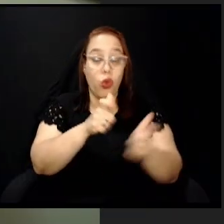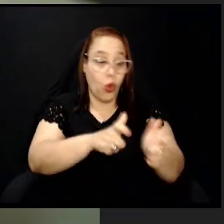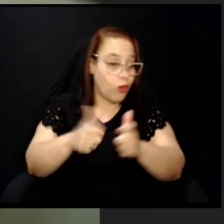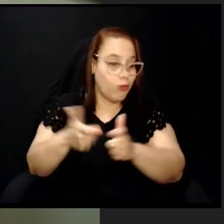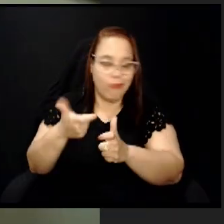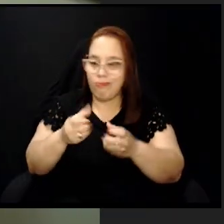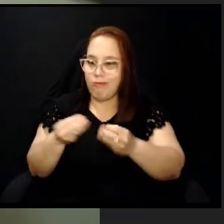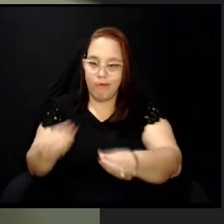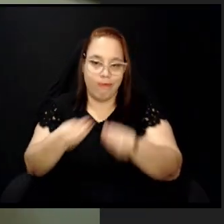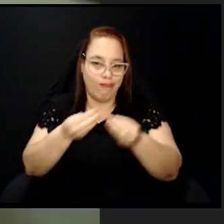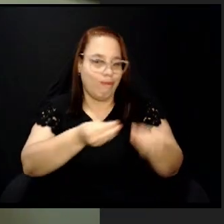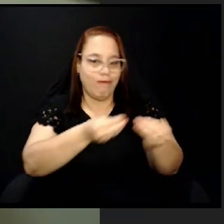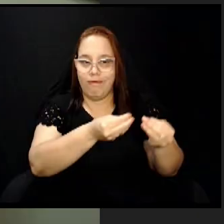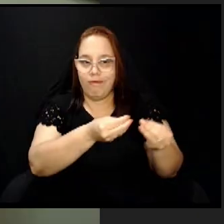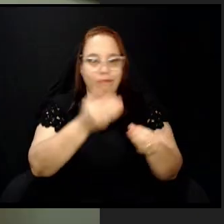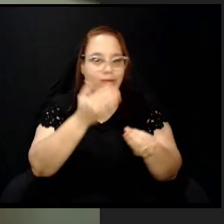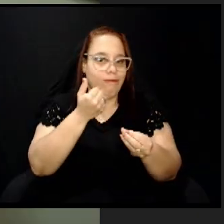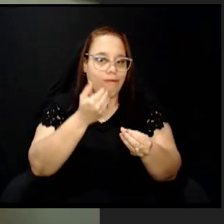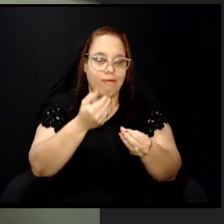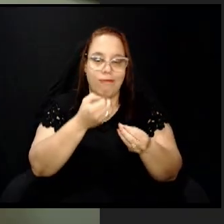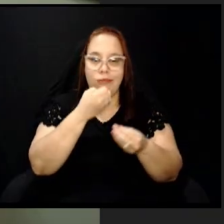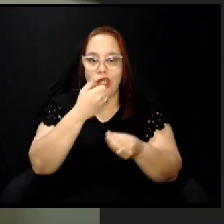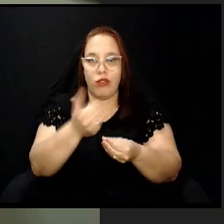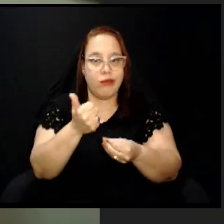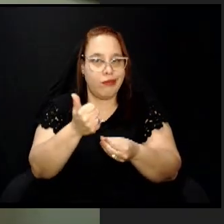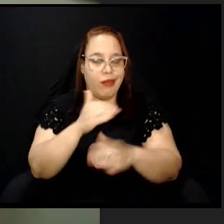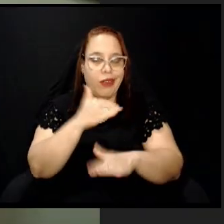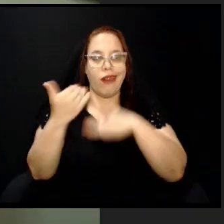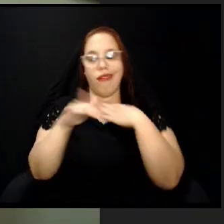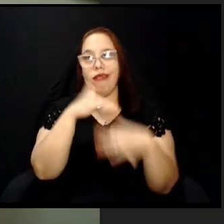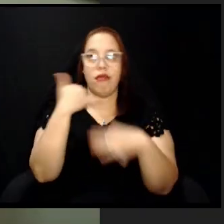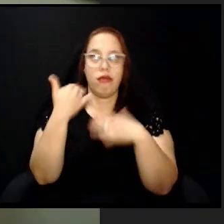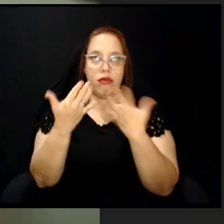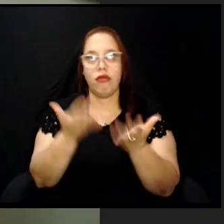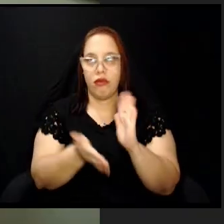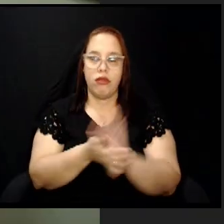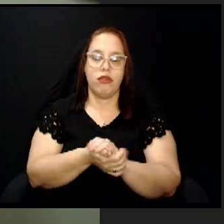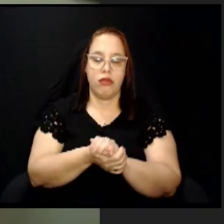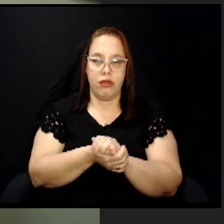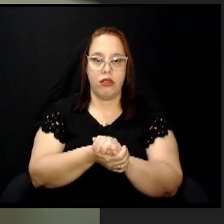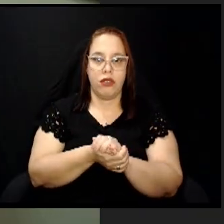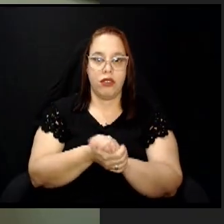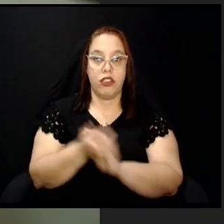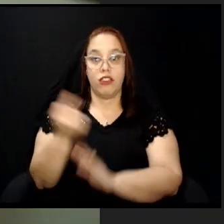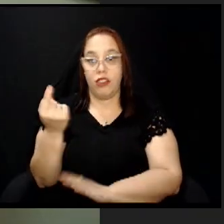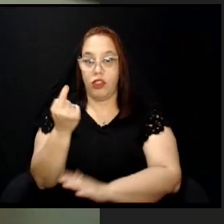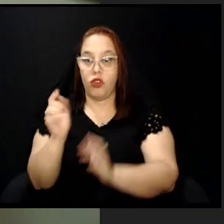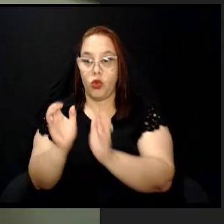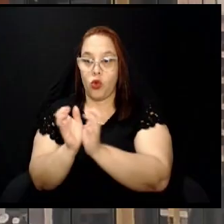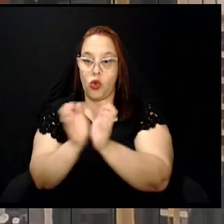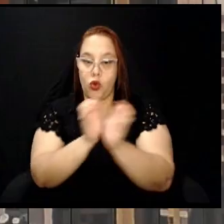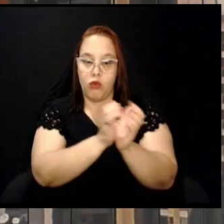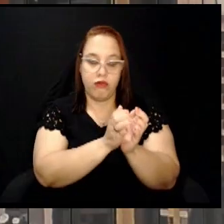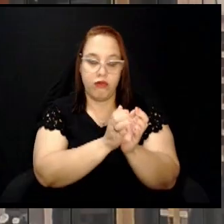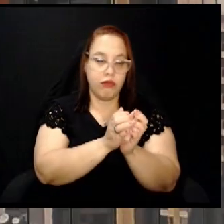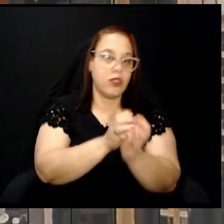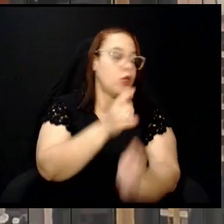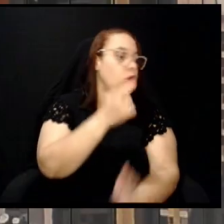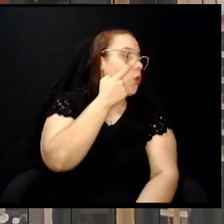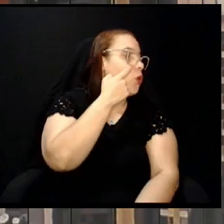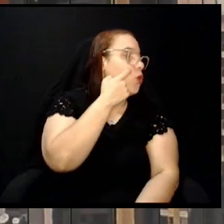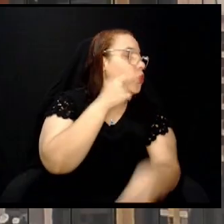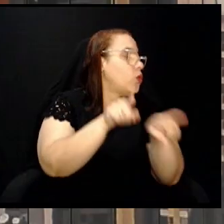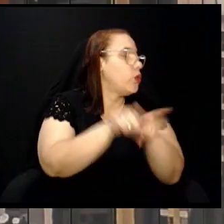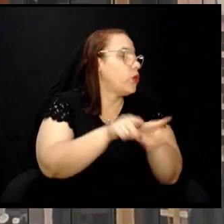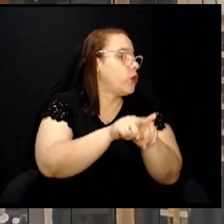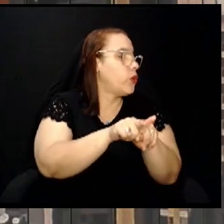se não oferecer essa quantidade de comida suficiente, acaba levando a essa mortalidade de alguns indivíduos do grupo, né? E eu tinha visto